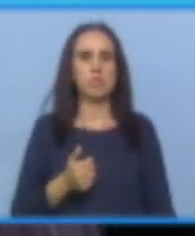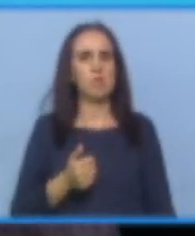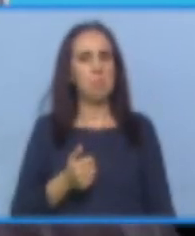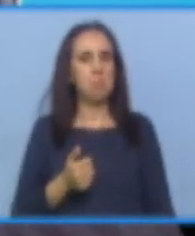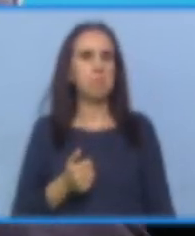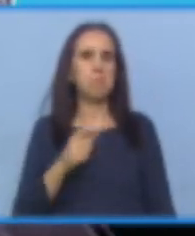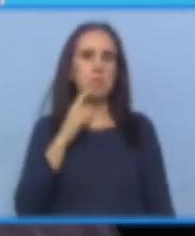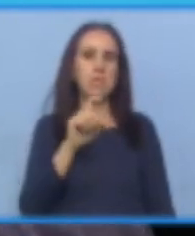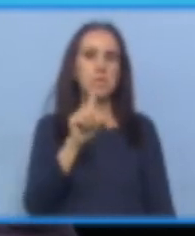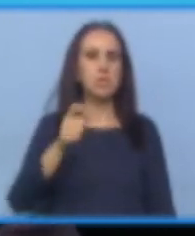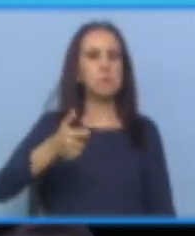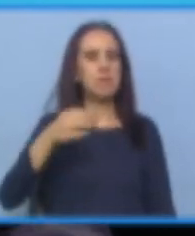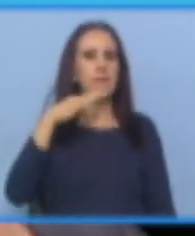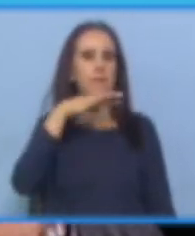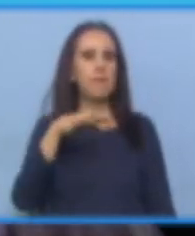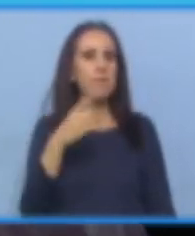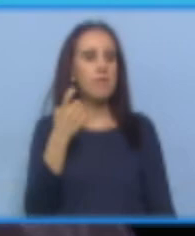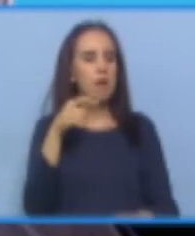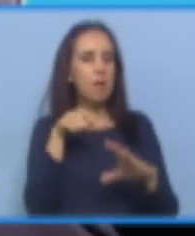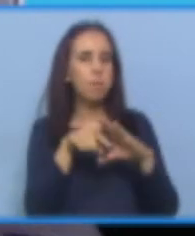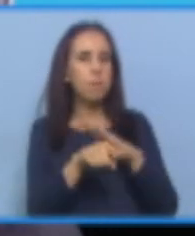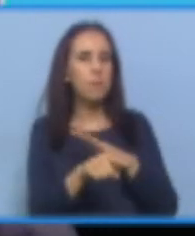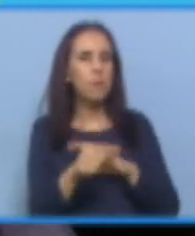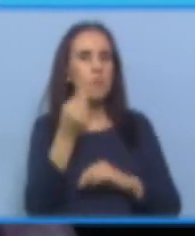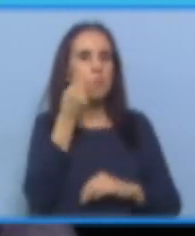ficamos nas questões fraturantes da família e não aprofundamos o